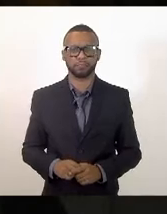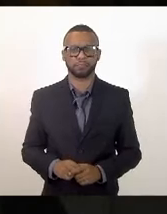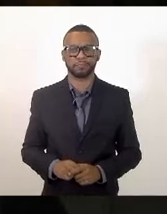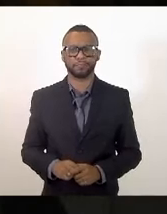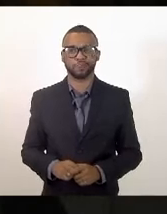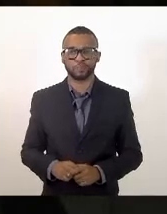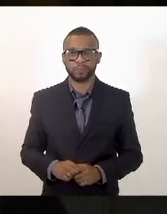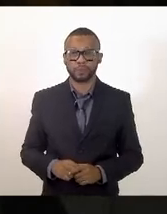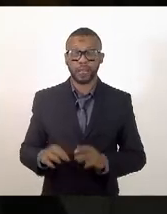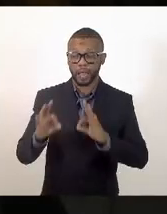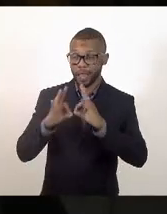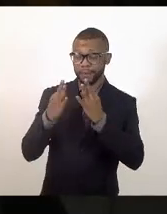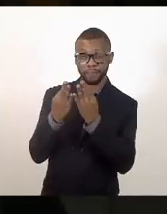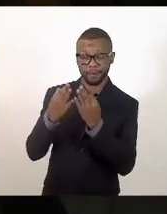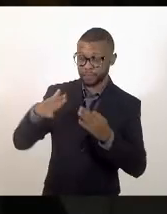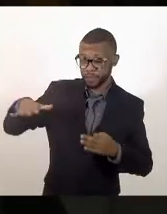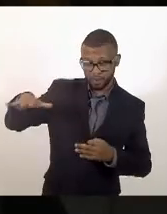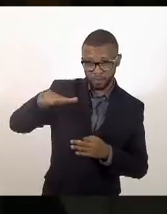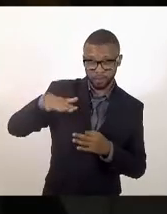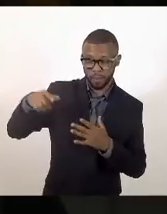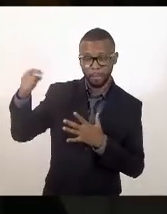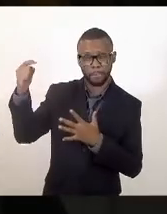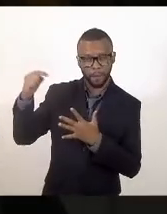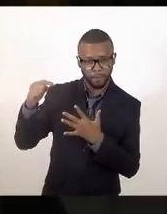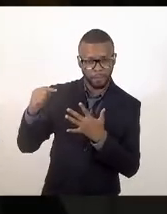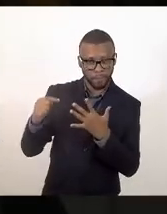Essas famílias